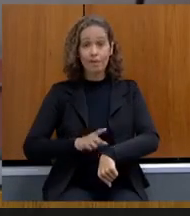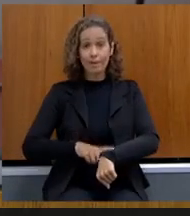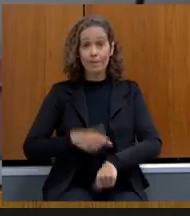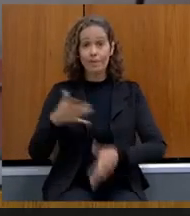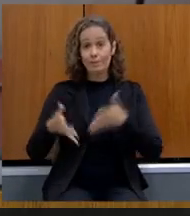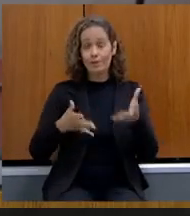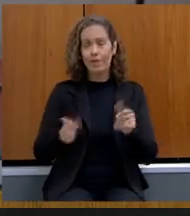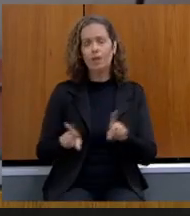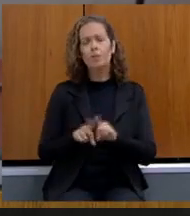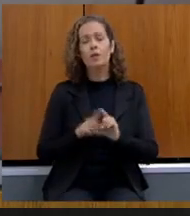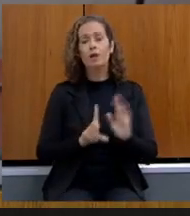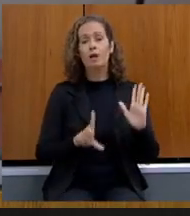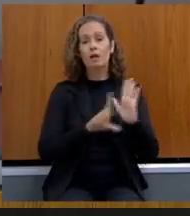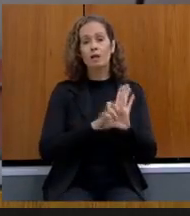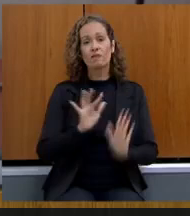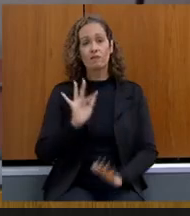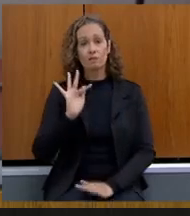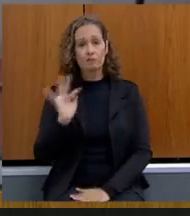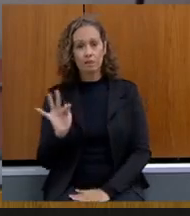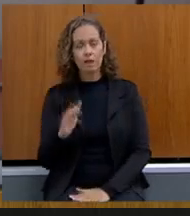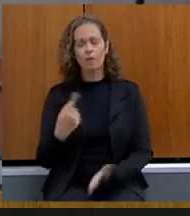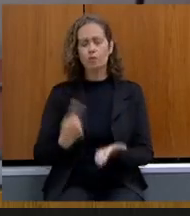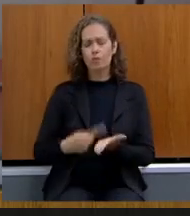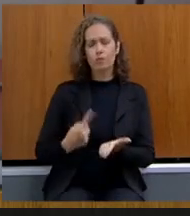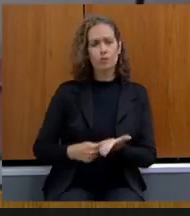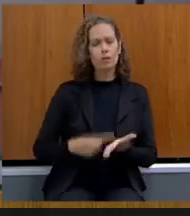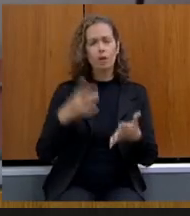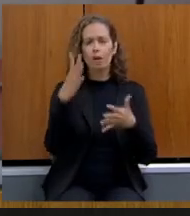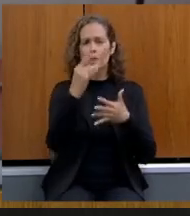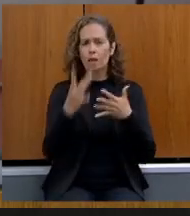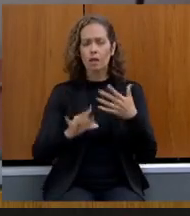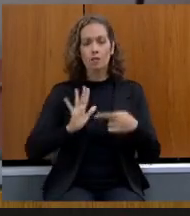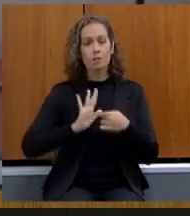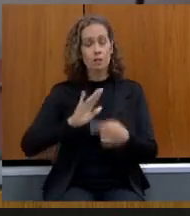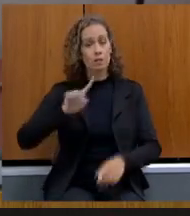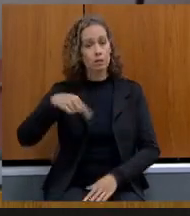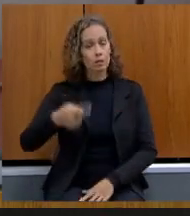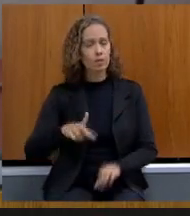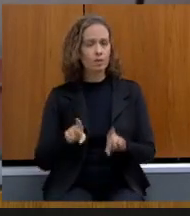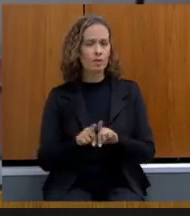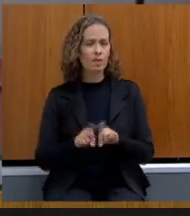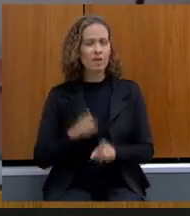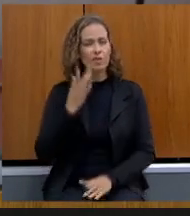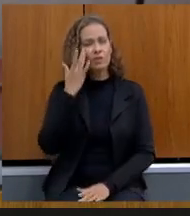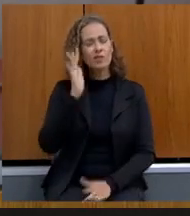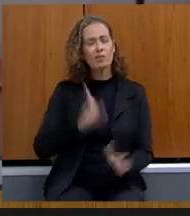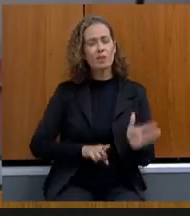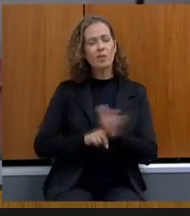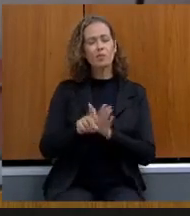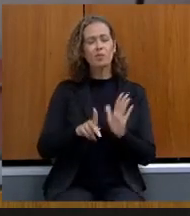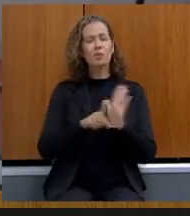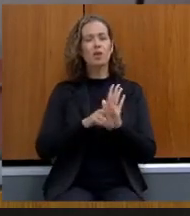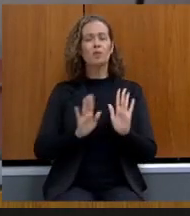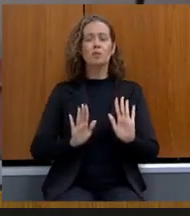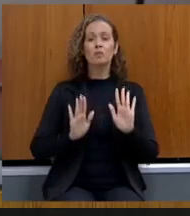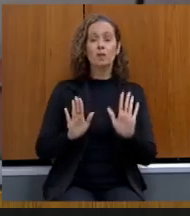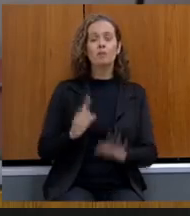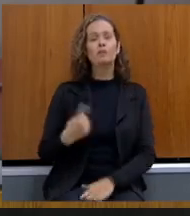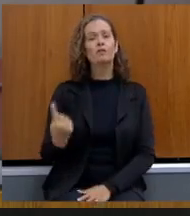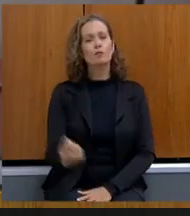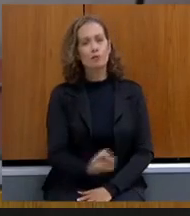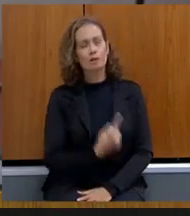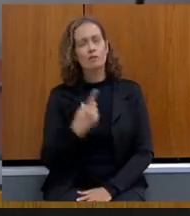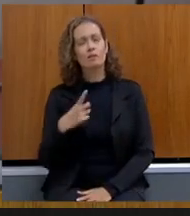sobre a lei federal também me comprometo a trazer os maiores detalhes não sei exatamente qual é a sua pergunta específica mas a gente